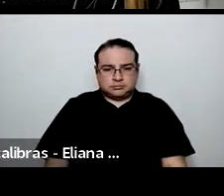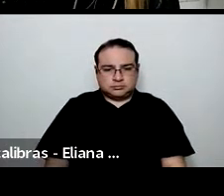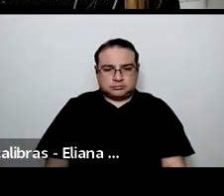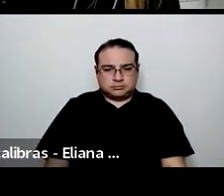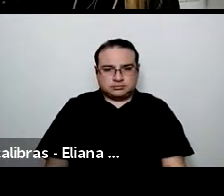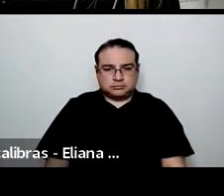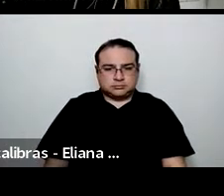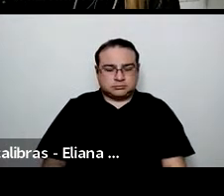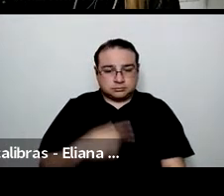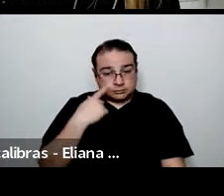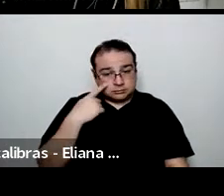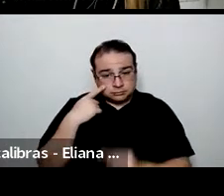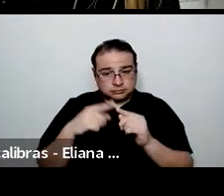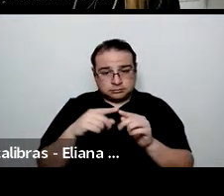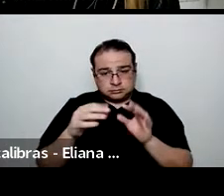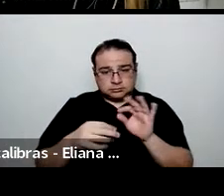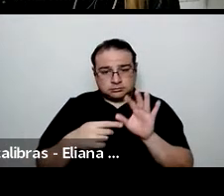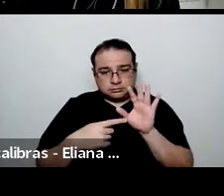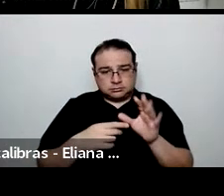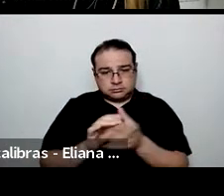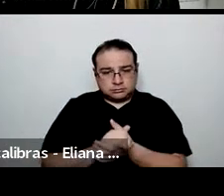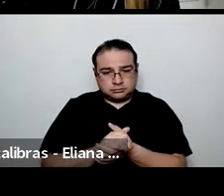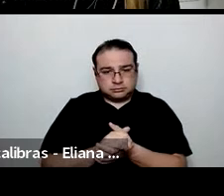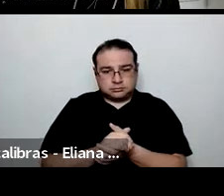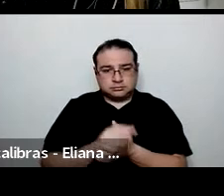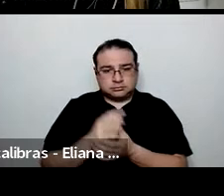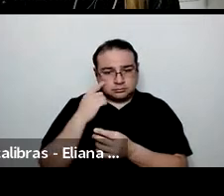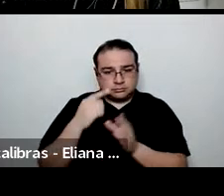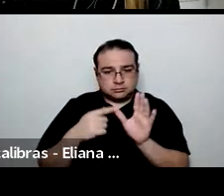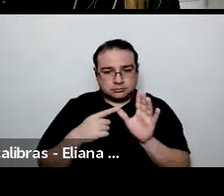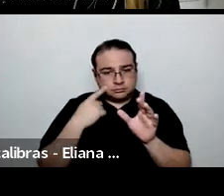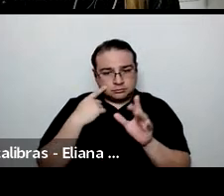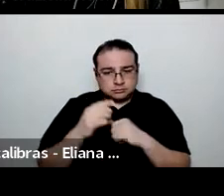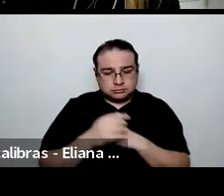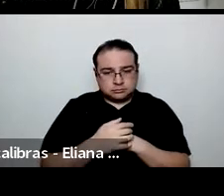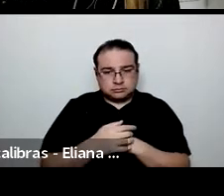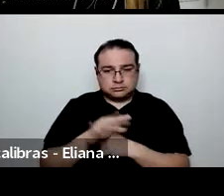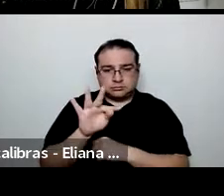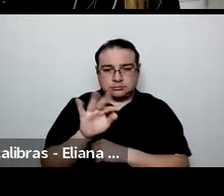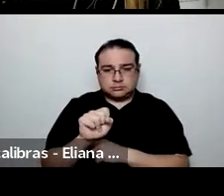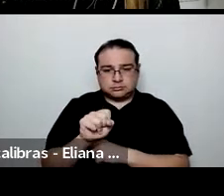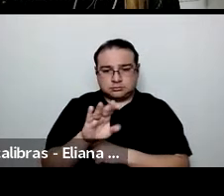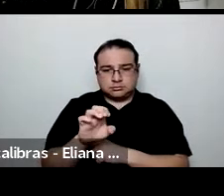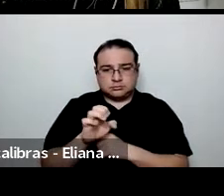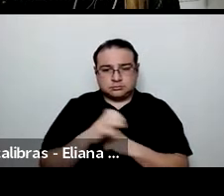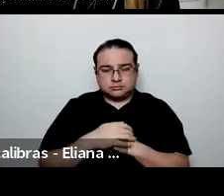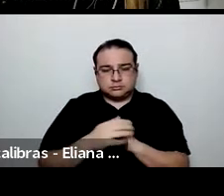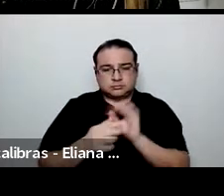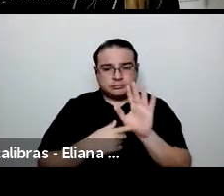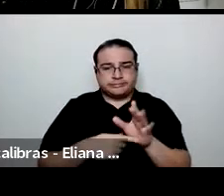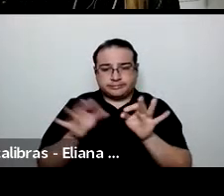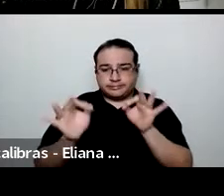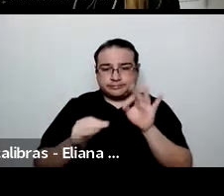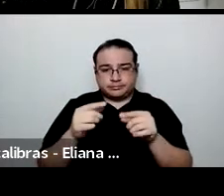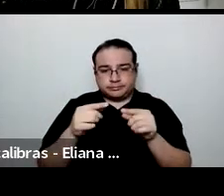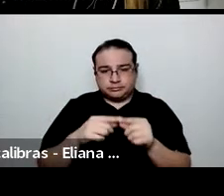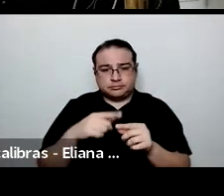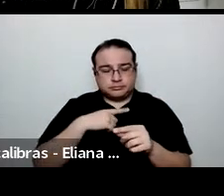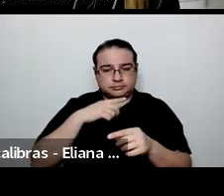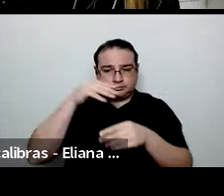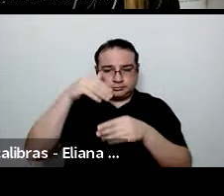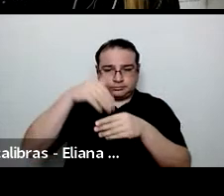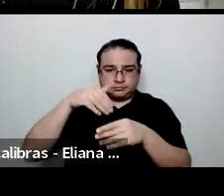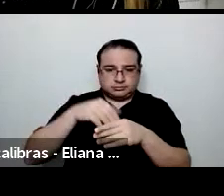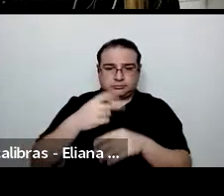observado o fluxo jurisprudencial sobre o tema no âmbito do Agreste TSE concluiu que os julgados referentes as eleições